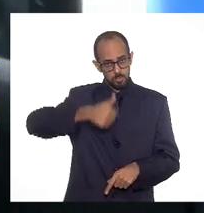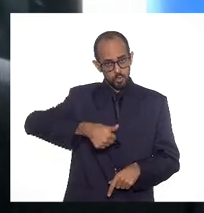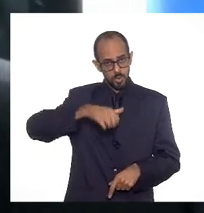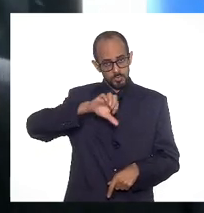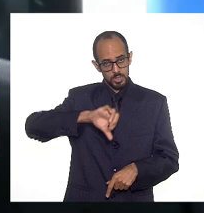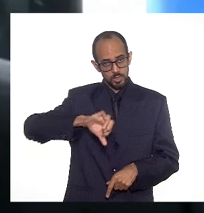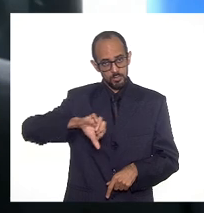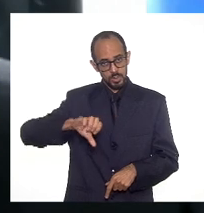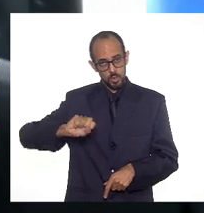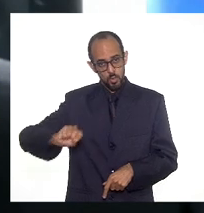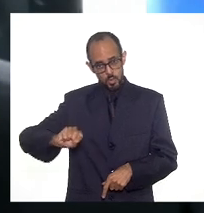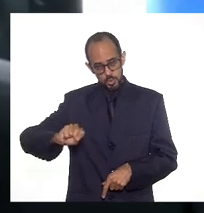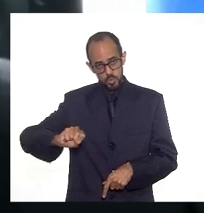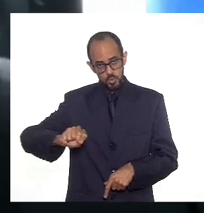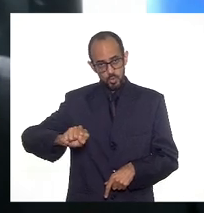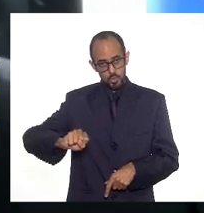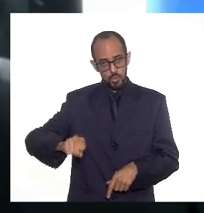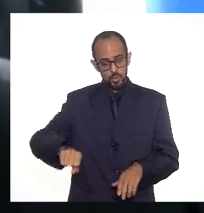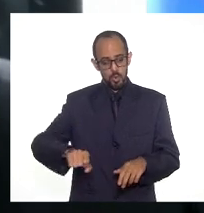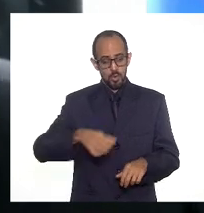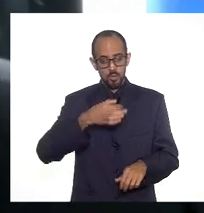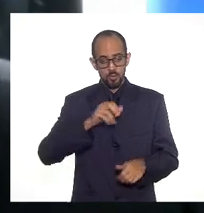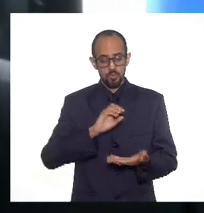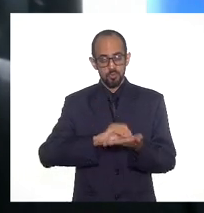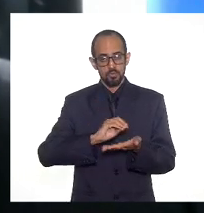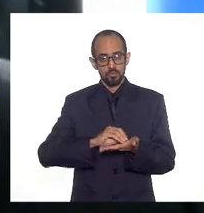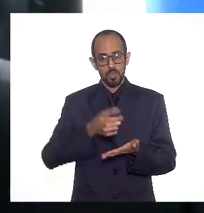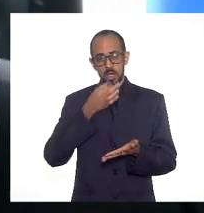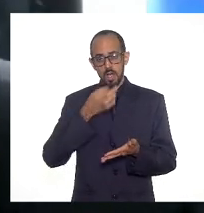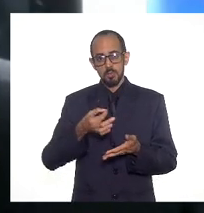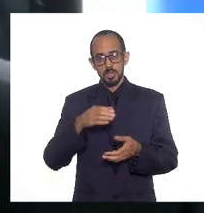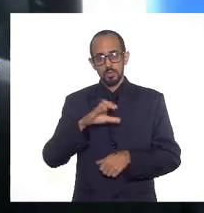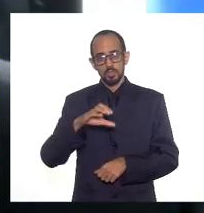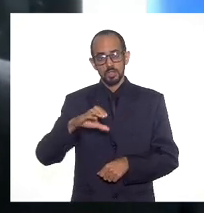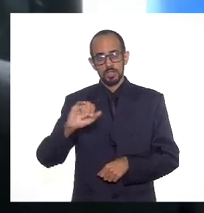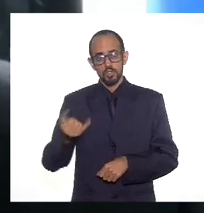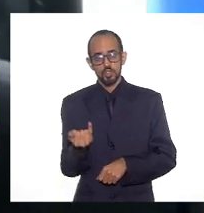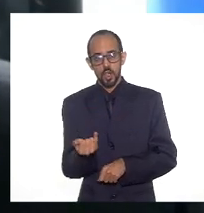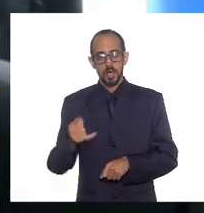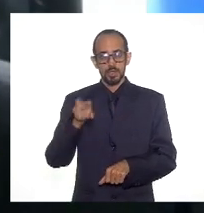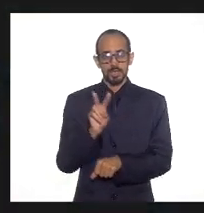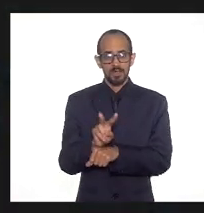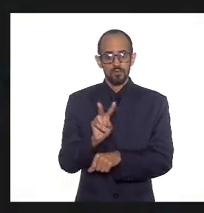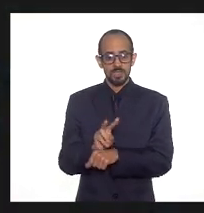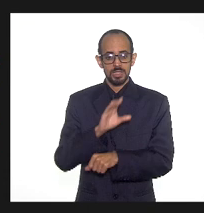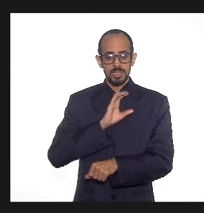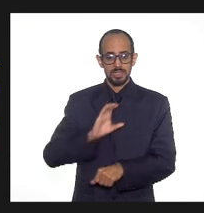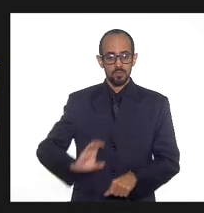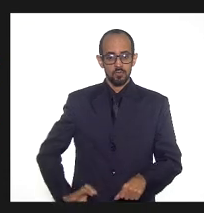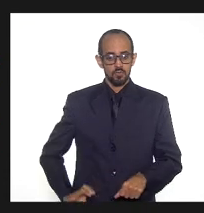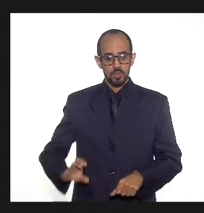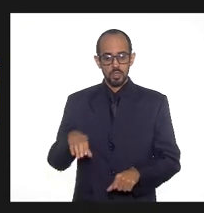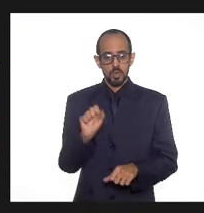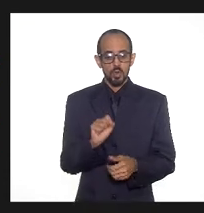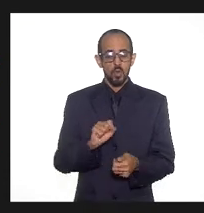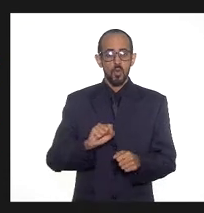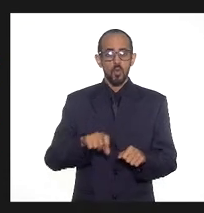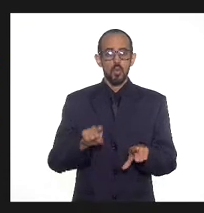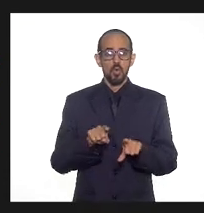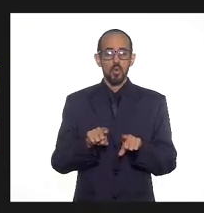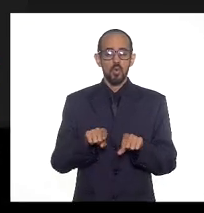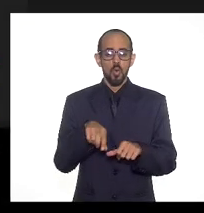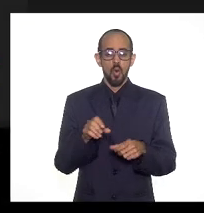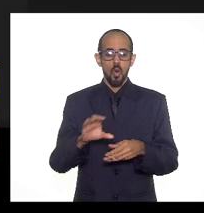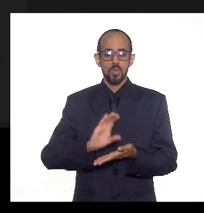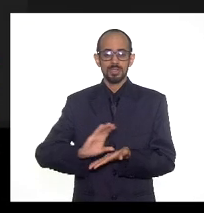pendendo de pareceres das comissões de Constituição e Justiça, de Servidores Públicos, de Defesa Civil e de Orçamento, Finanças, Fiscalização